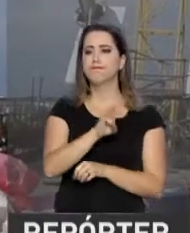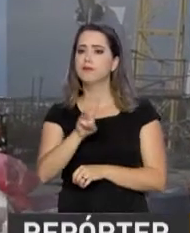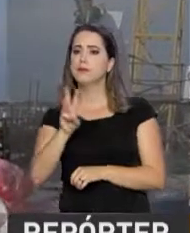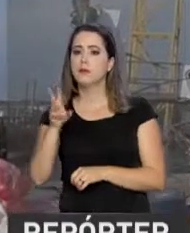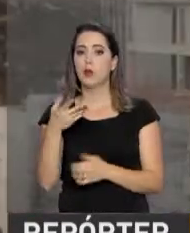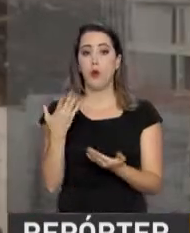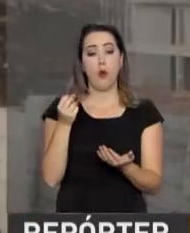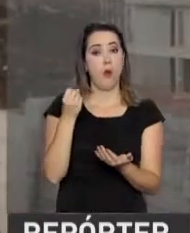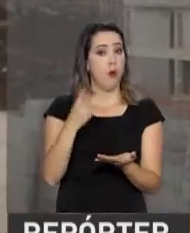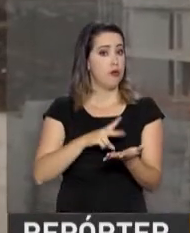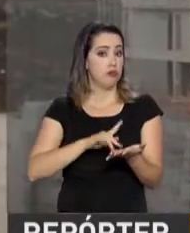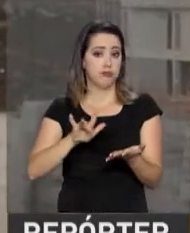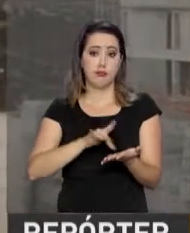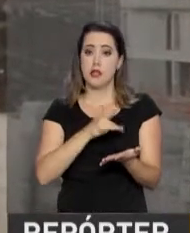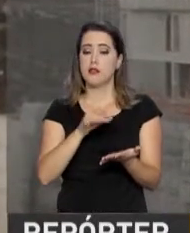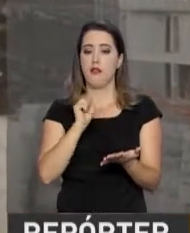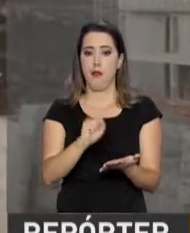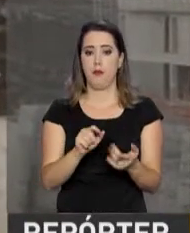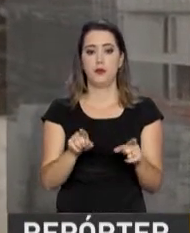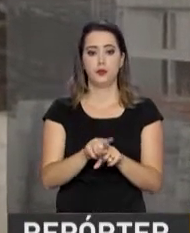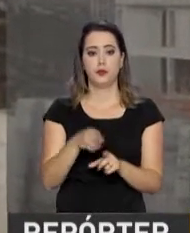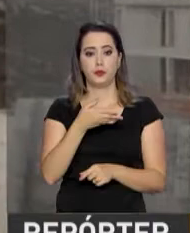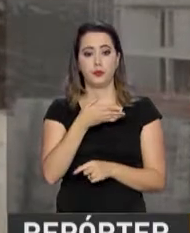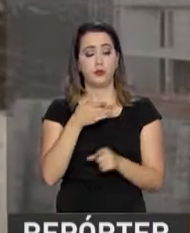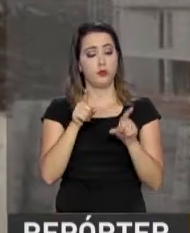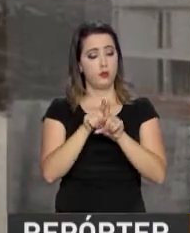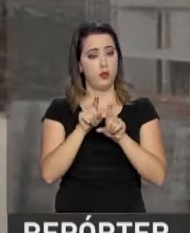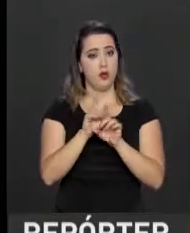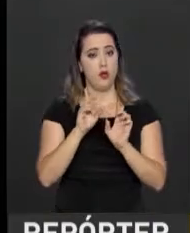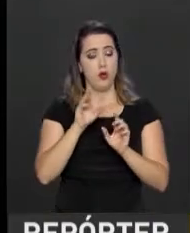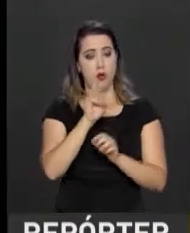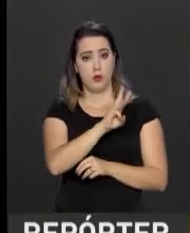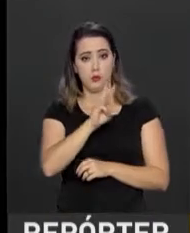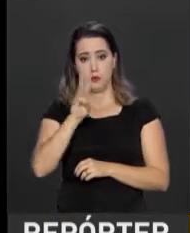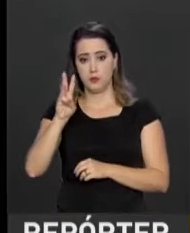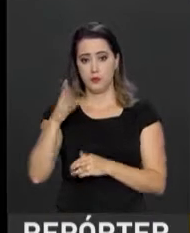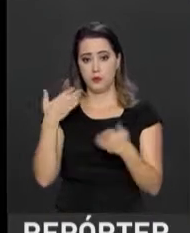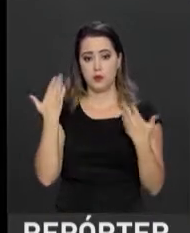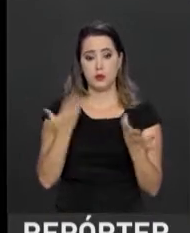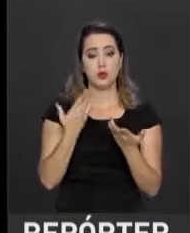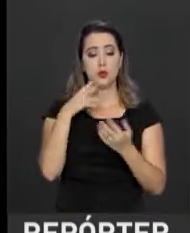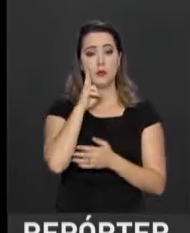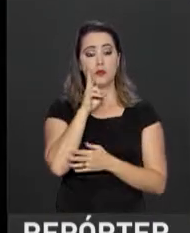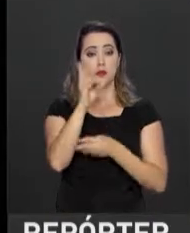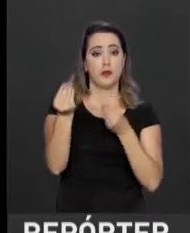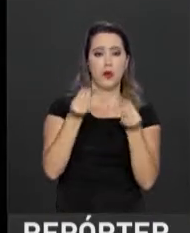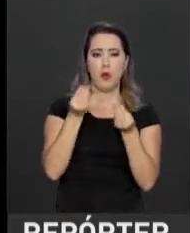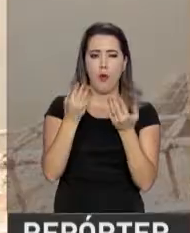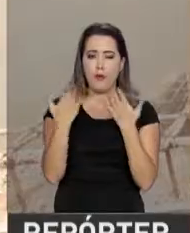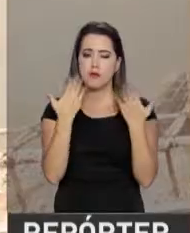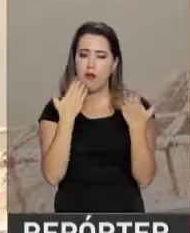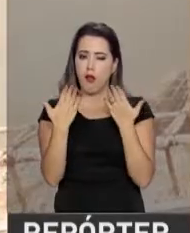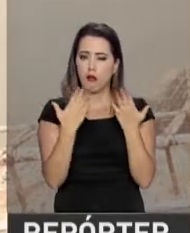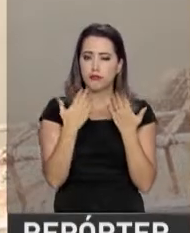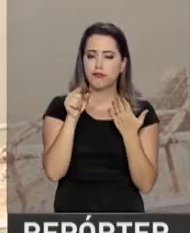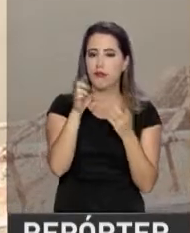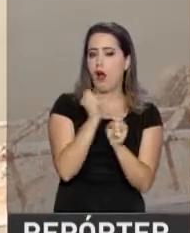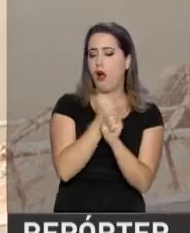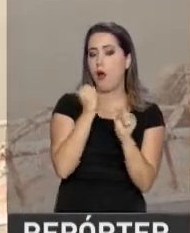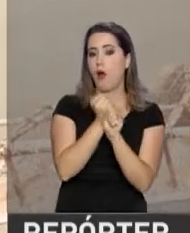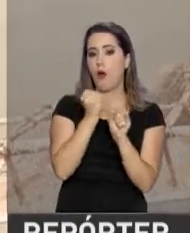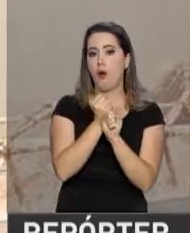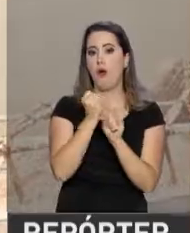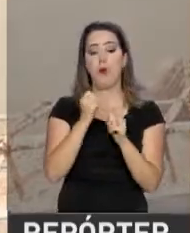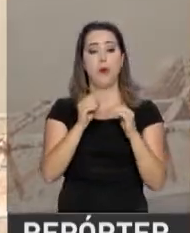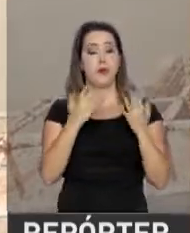tela do celular? Com a plataforma Painel de Obras, criada pelo Ministério do Planejamento, é possível acompanhar como está a construção